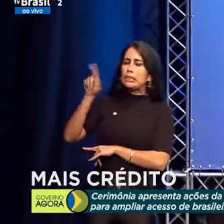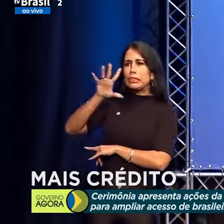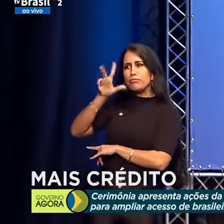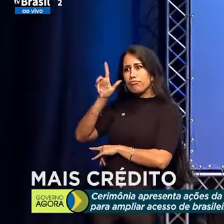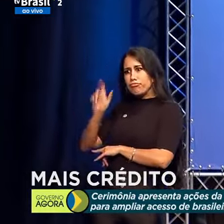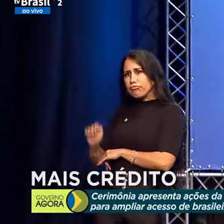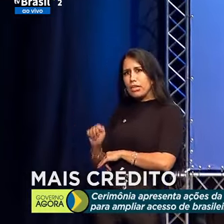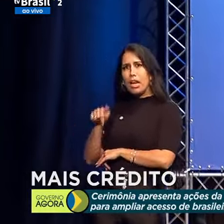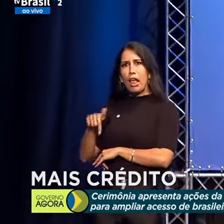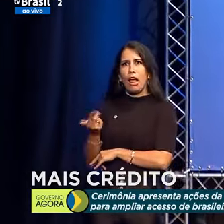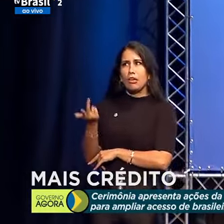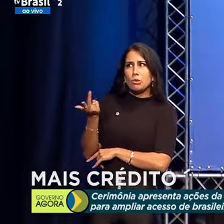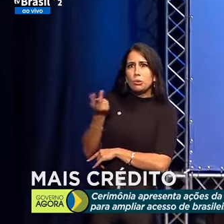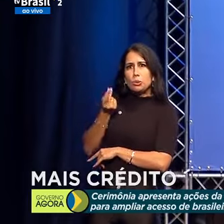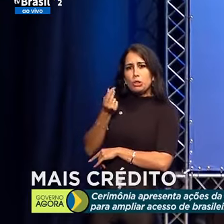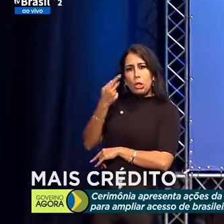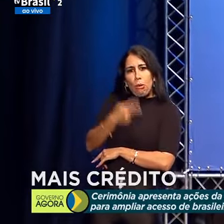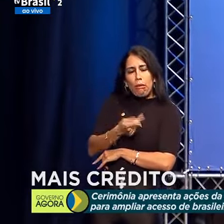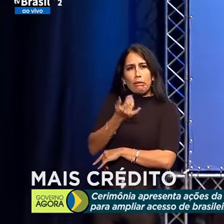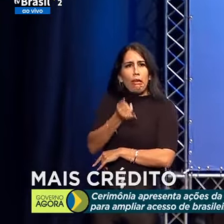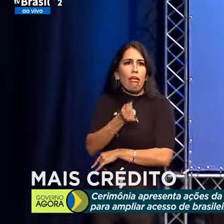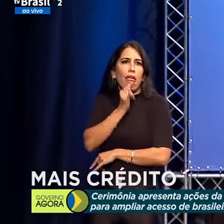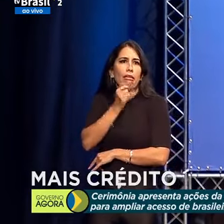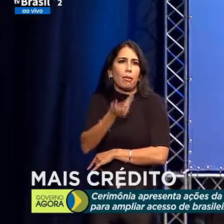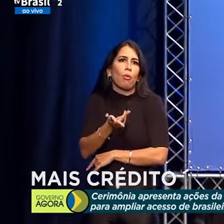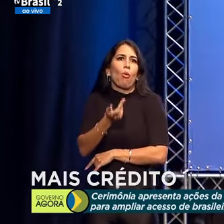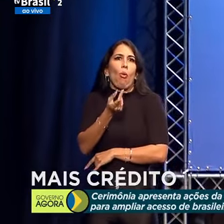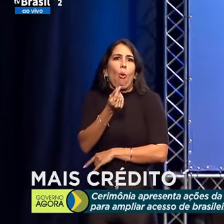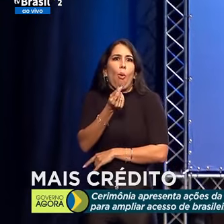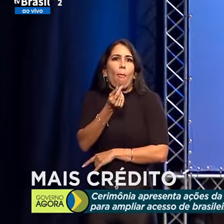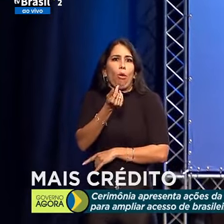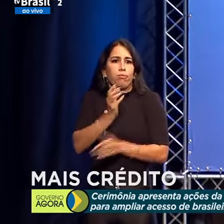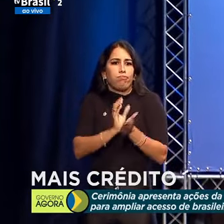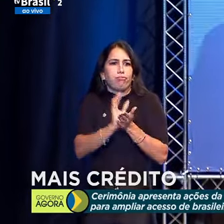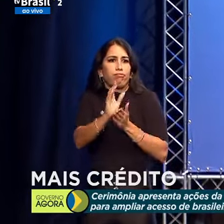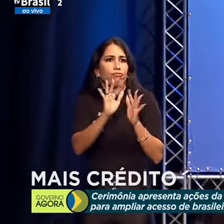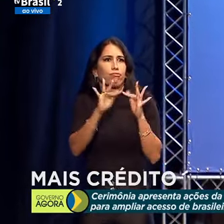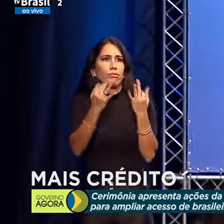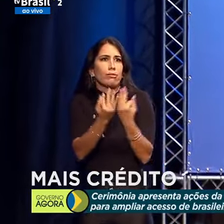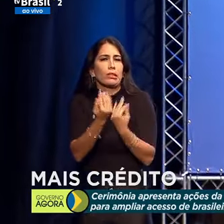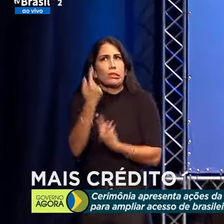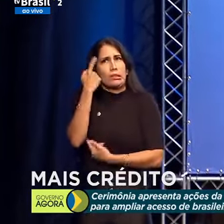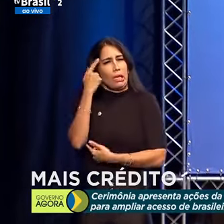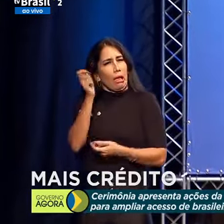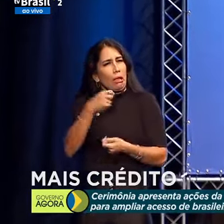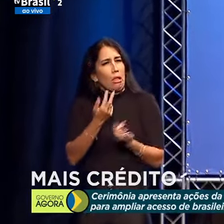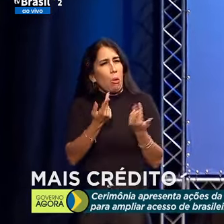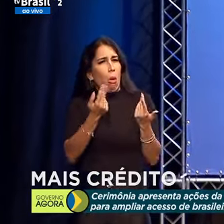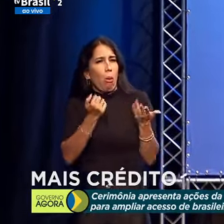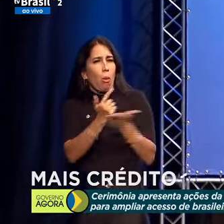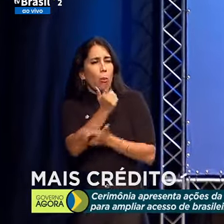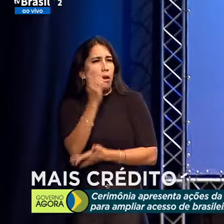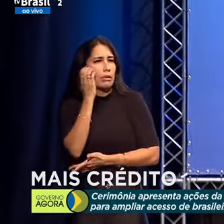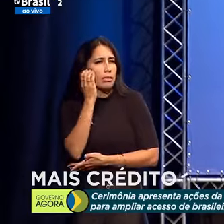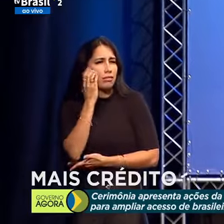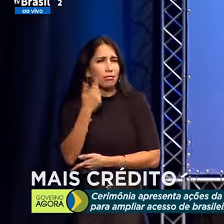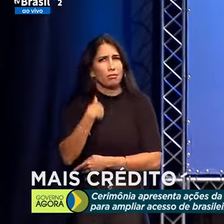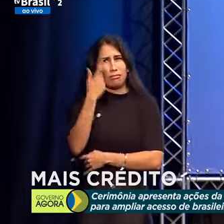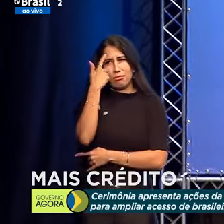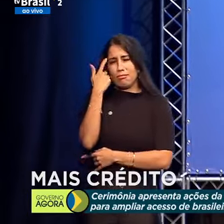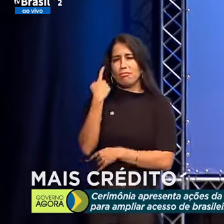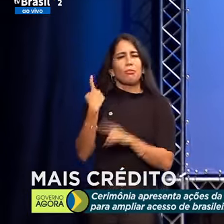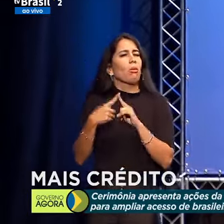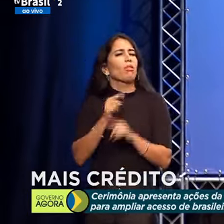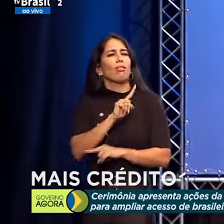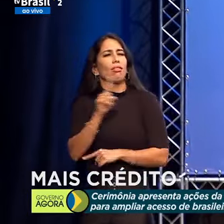Bolsa Família é pago por celular e no Brasil não. E eu ficava me perguntando por que não. Eu não sei o motivo de por que não era, mas eu sei que